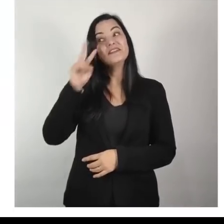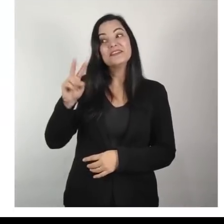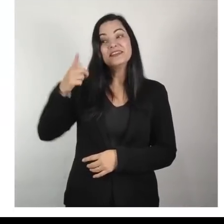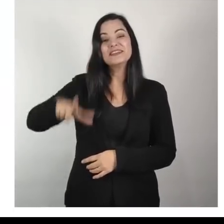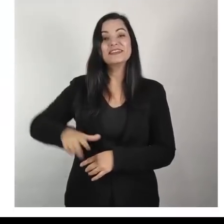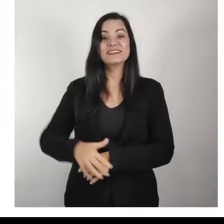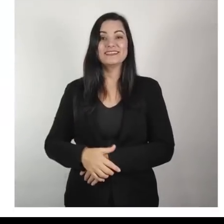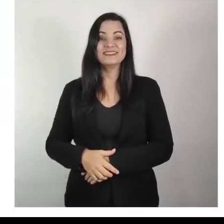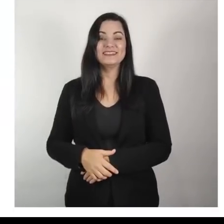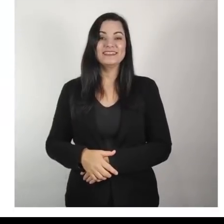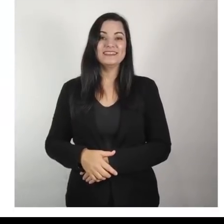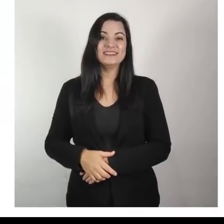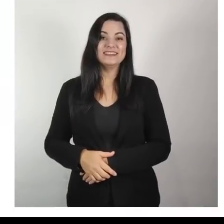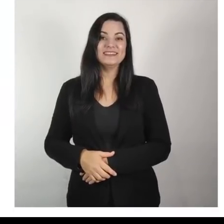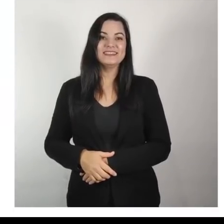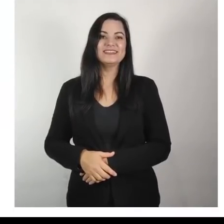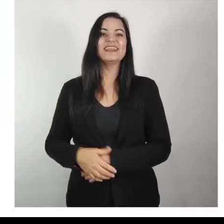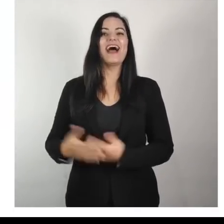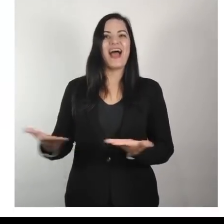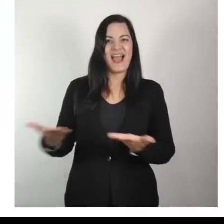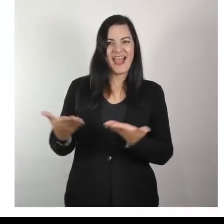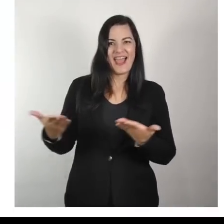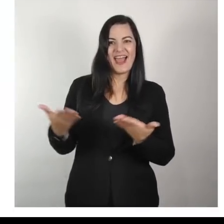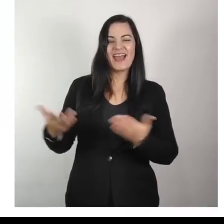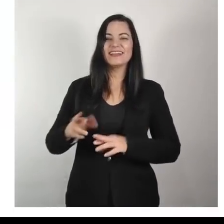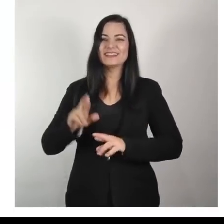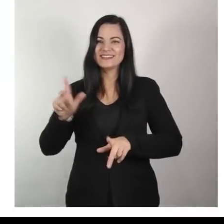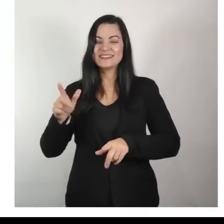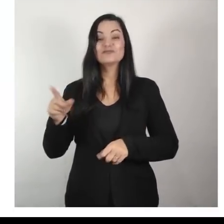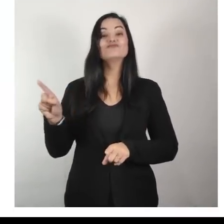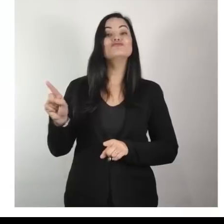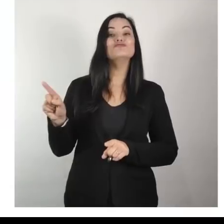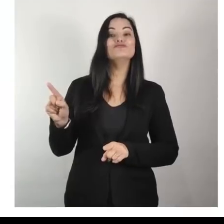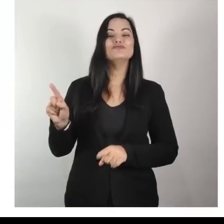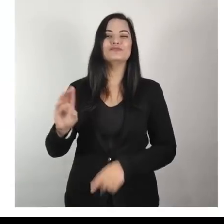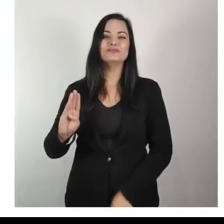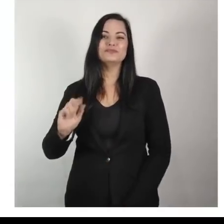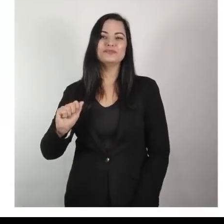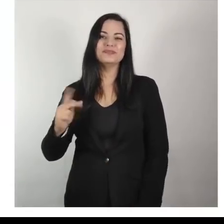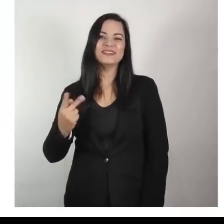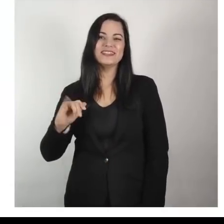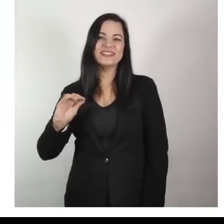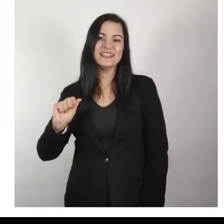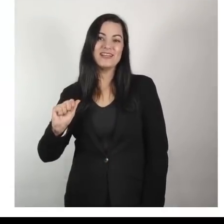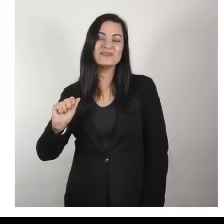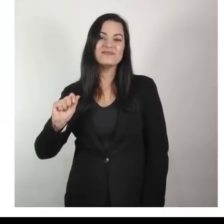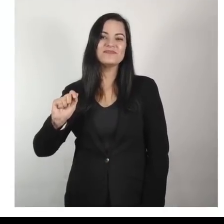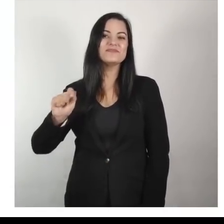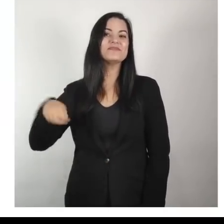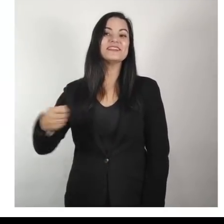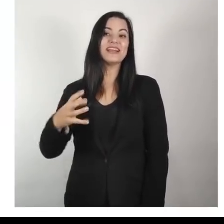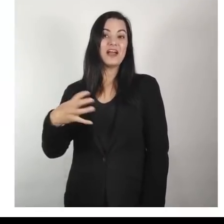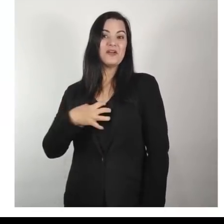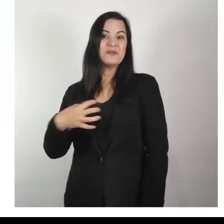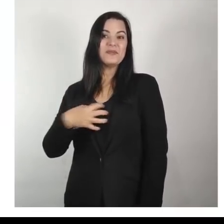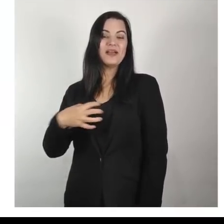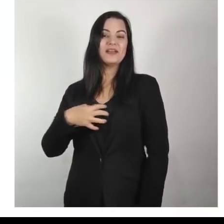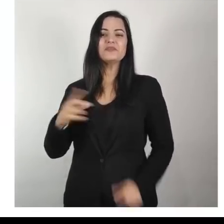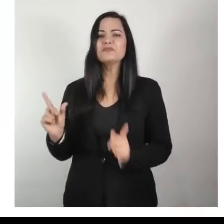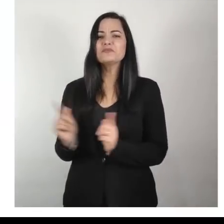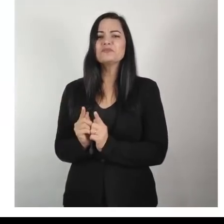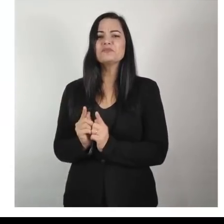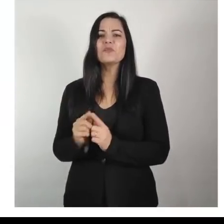vai repetir mais uma vez. Ah, agora não. Bahia. Qual é a sigla do estado